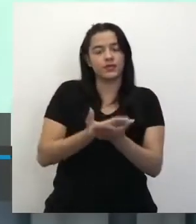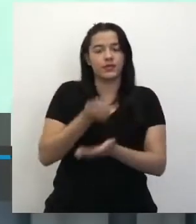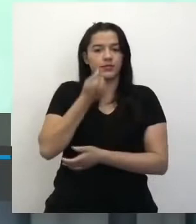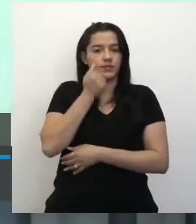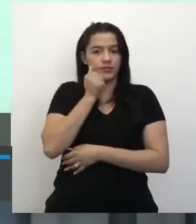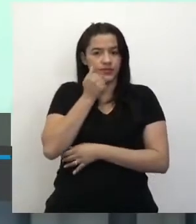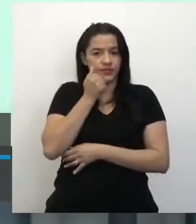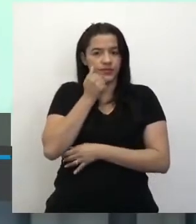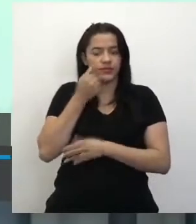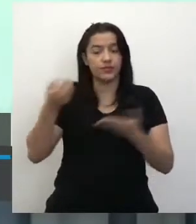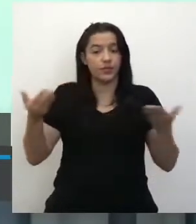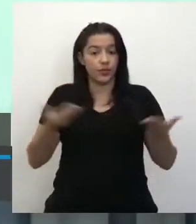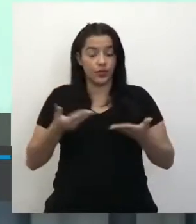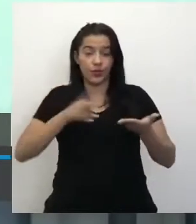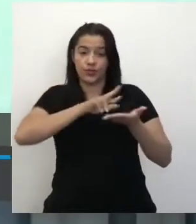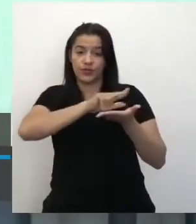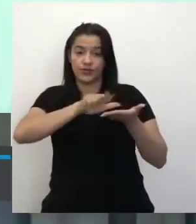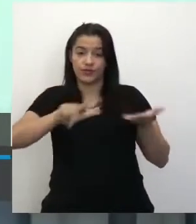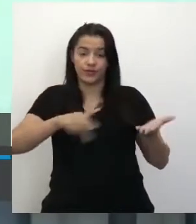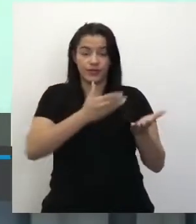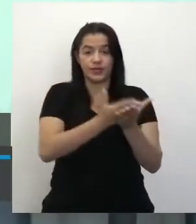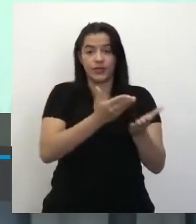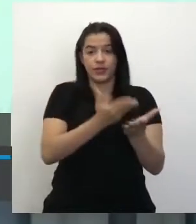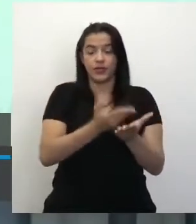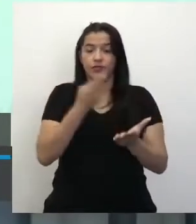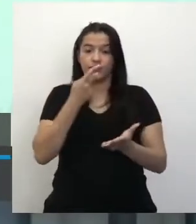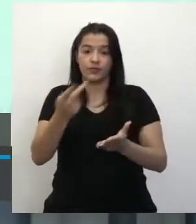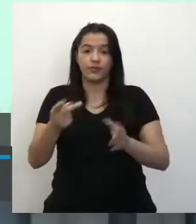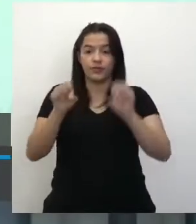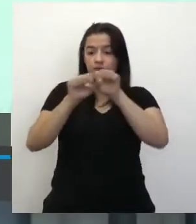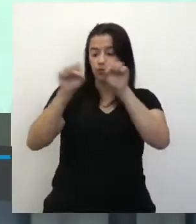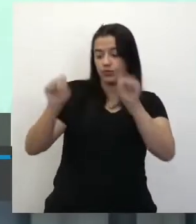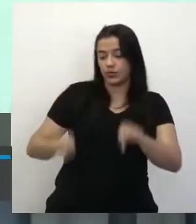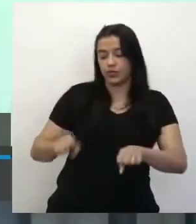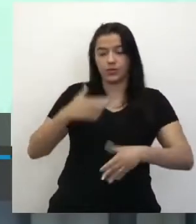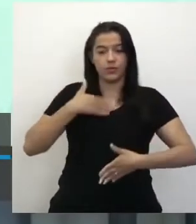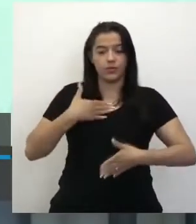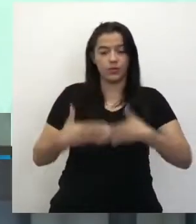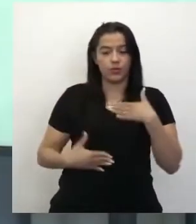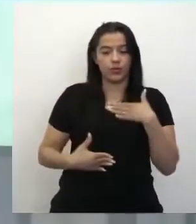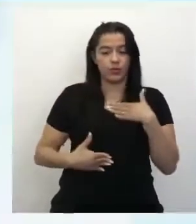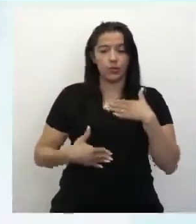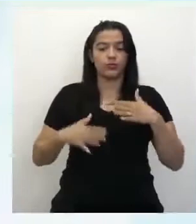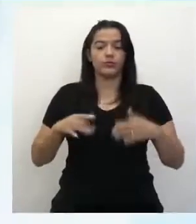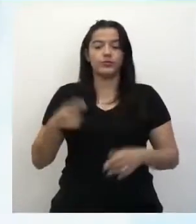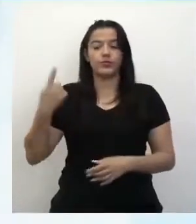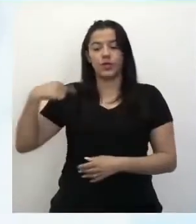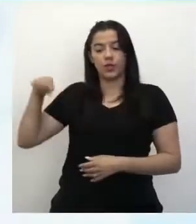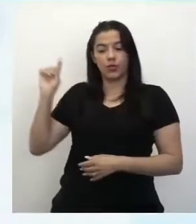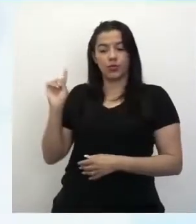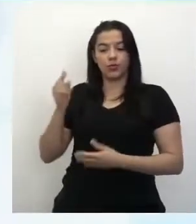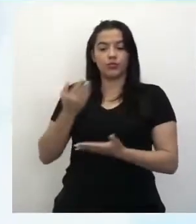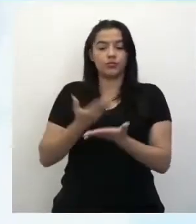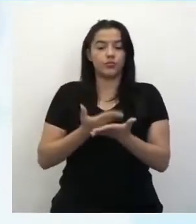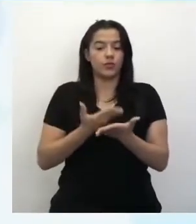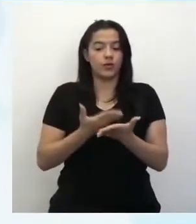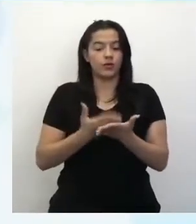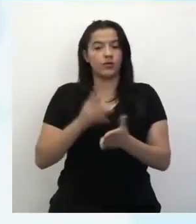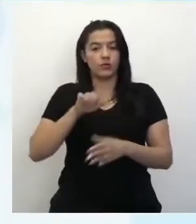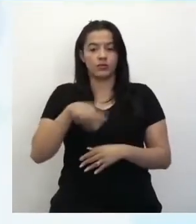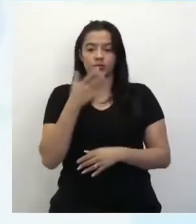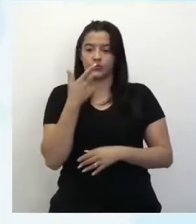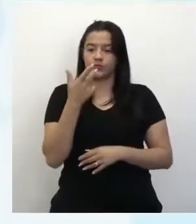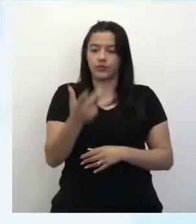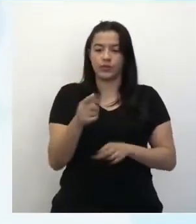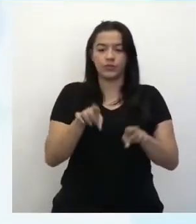já há várias aulas nós estamos falando aí sobre os sistemas do corpo, né? Na última aula nós paramos um pouquinho sobre isso e falamos